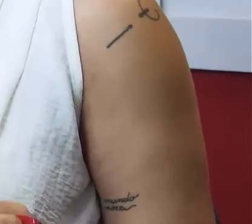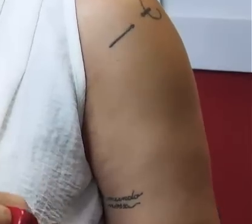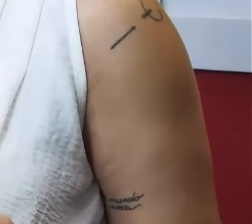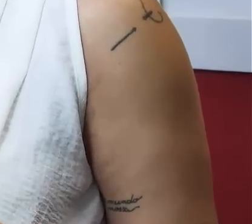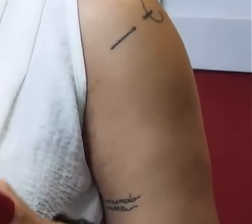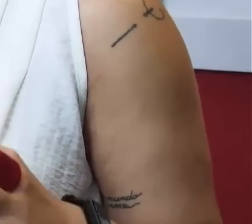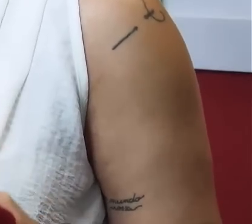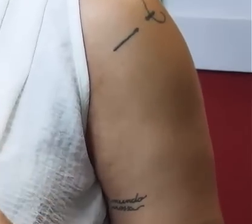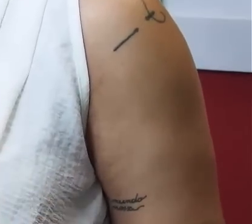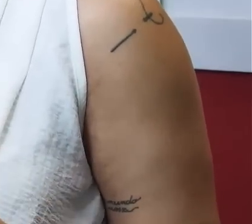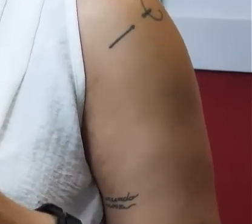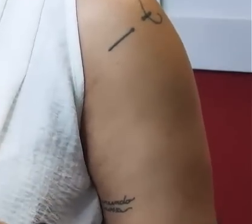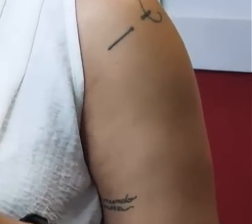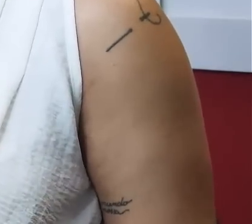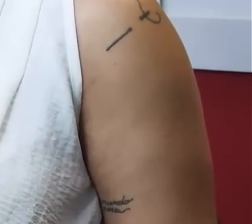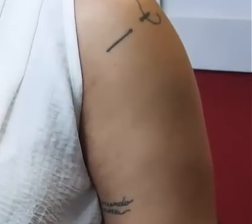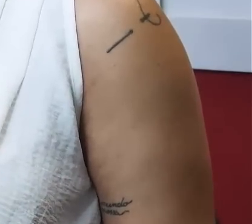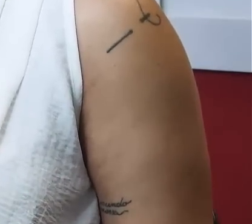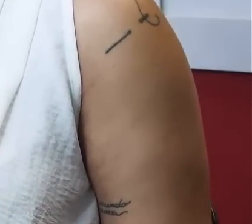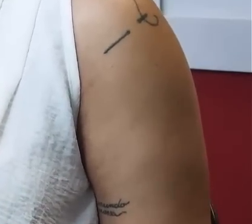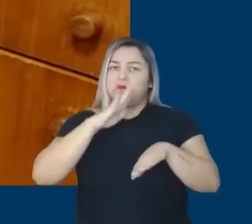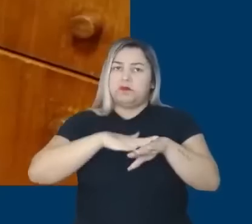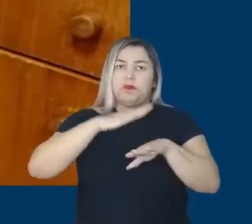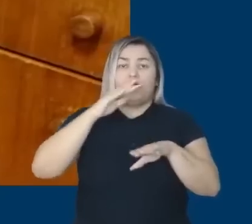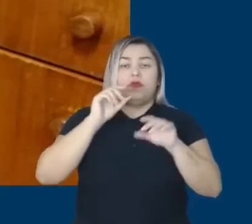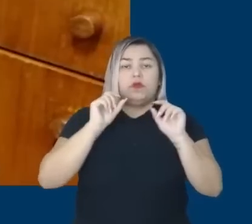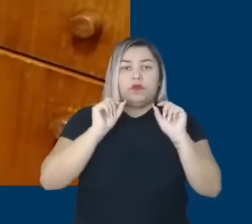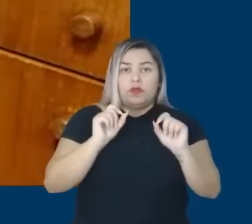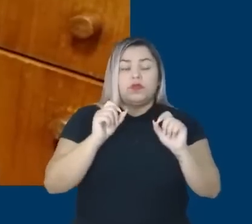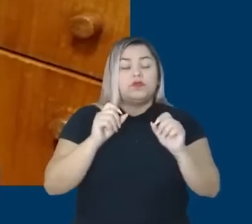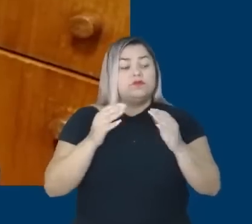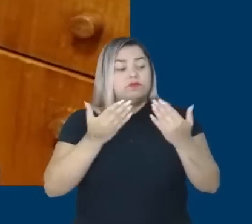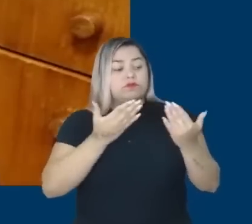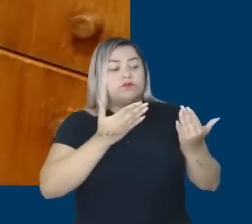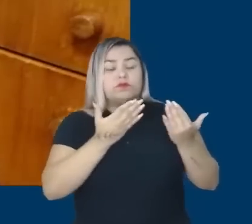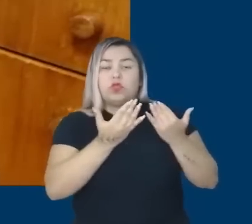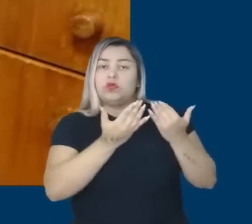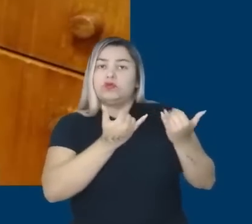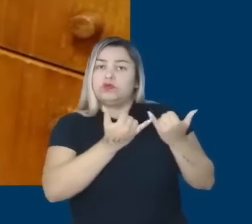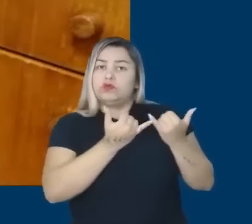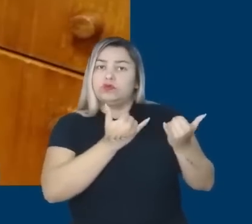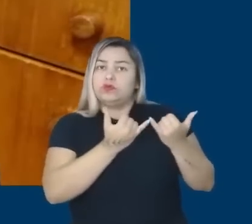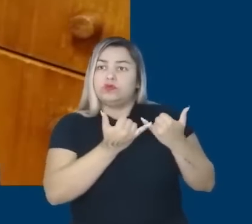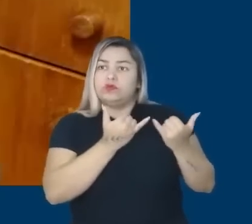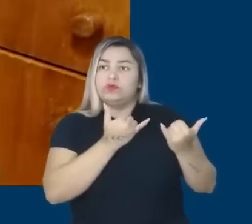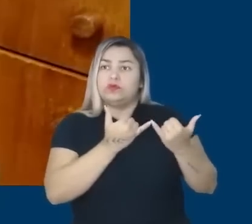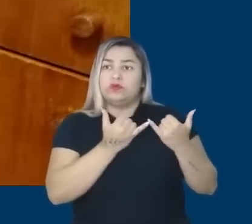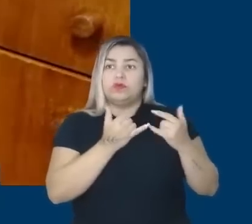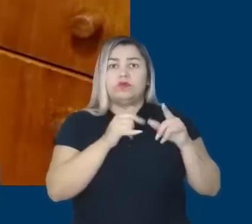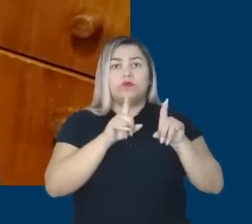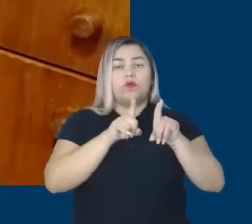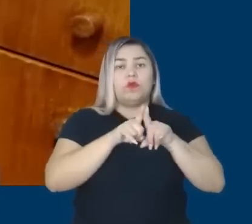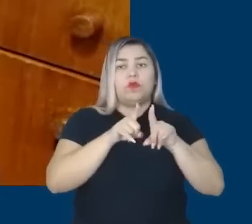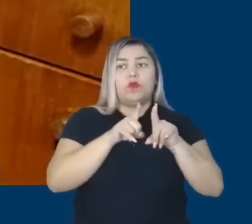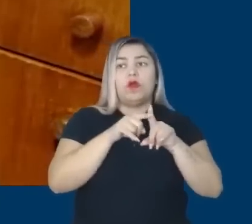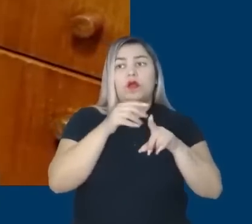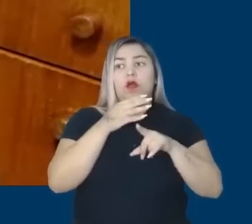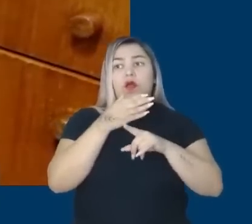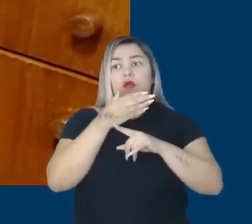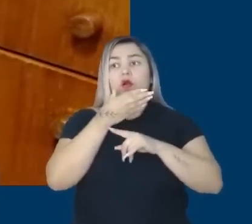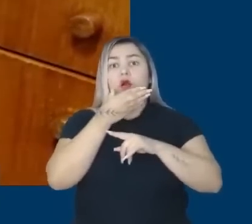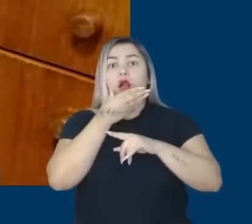para a equiparação de direitos entre gêneros. Se a gente comparar hoje um preservativo masculino e uma